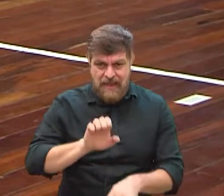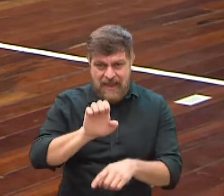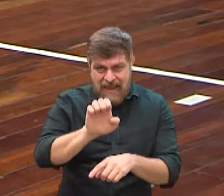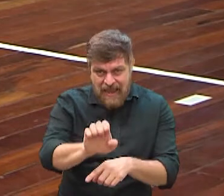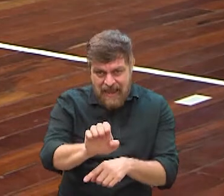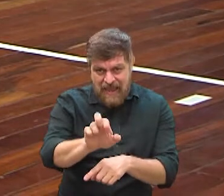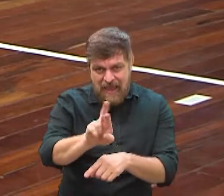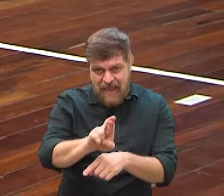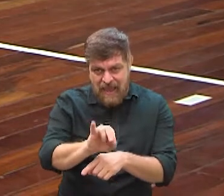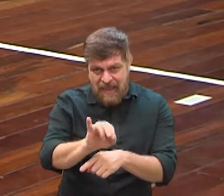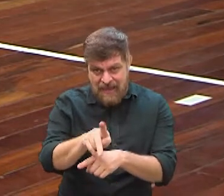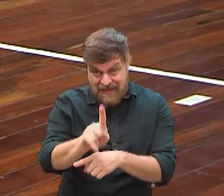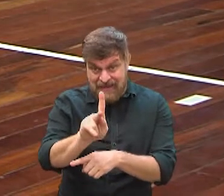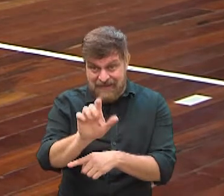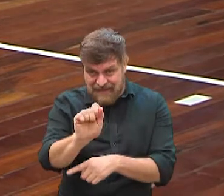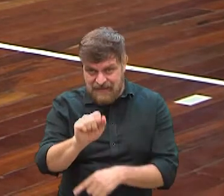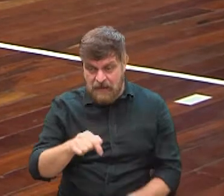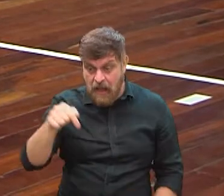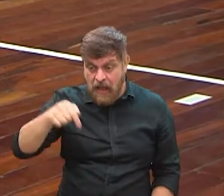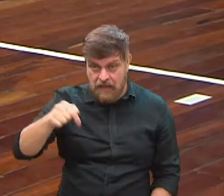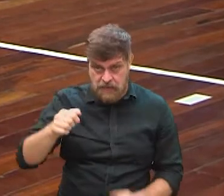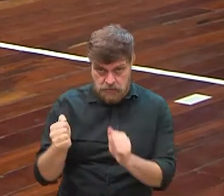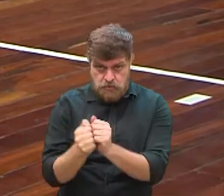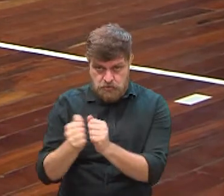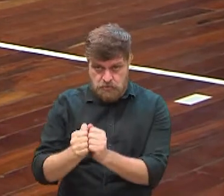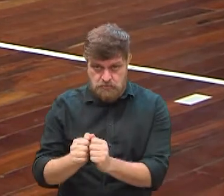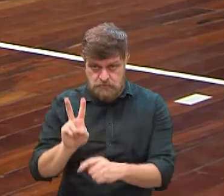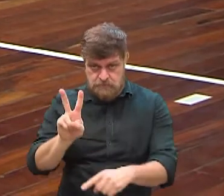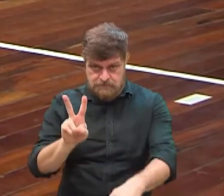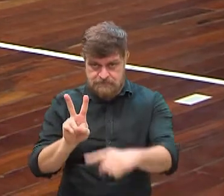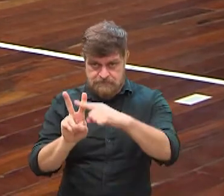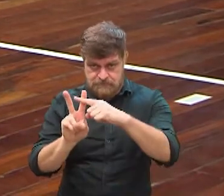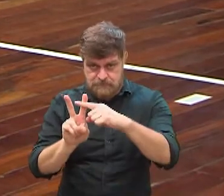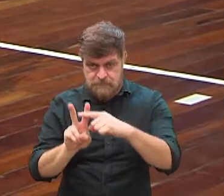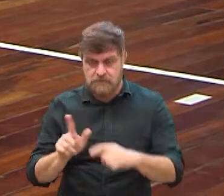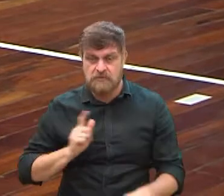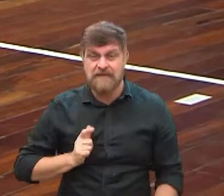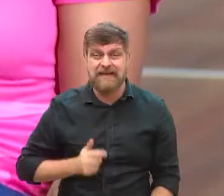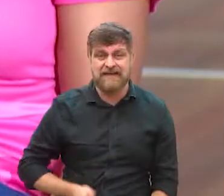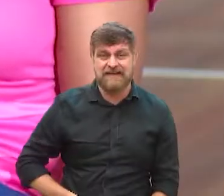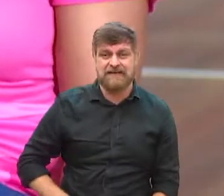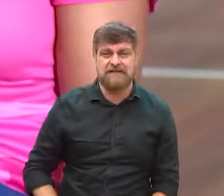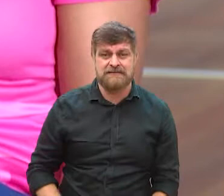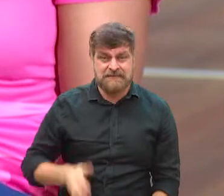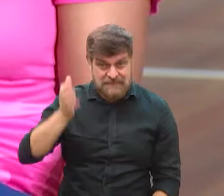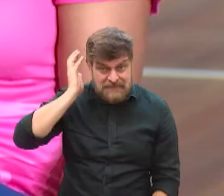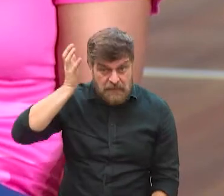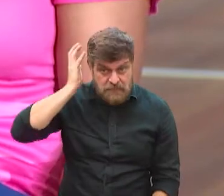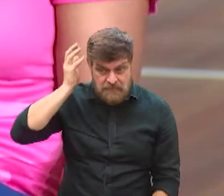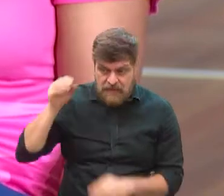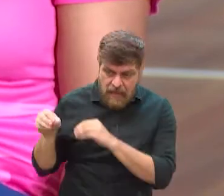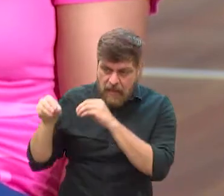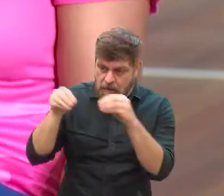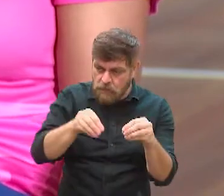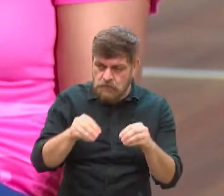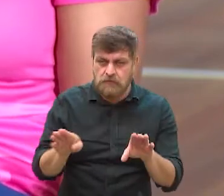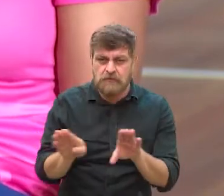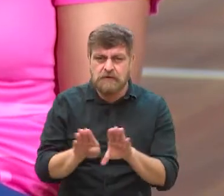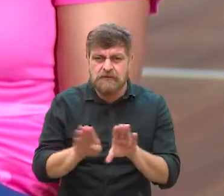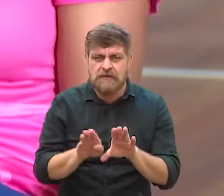né, que joga aqui com a gente, ela veio para cá, estava em Santo André. Tem a Karen, que é